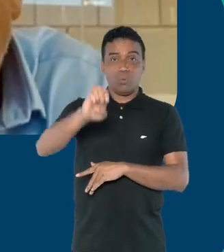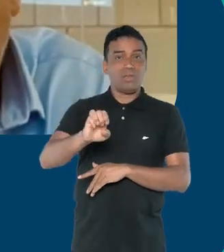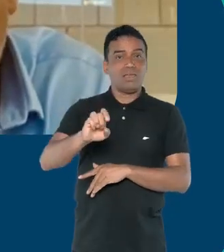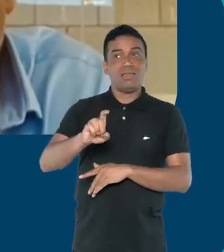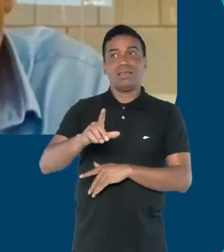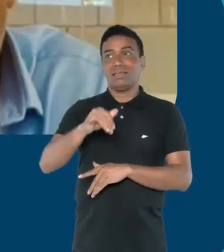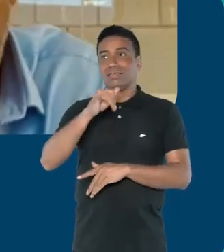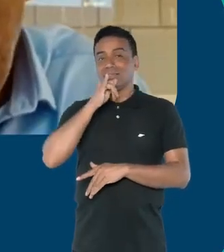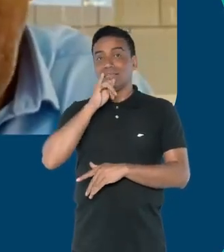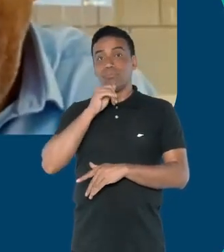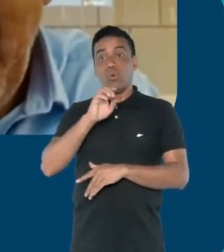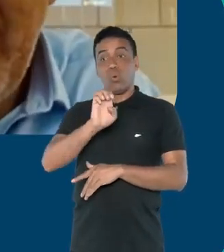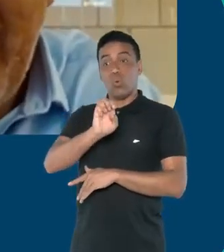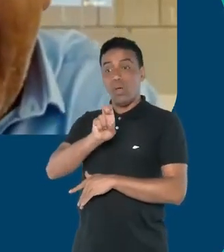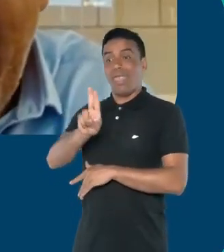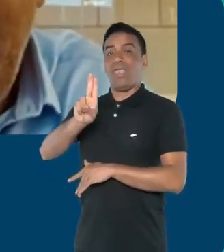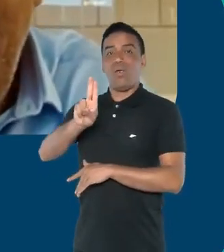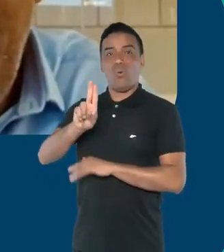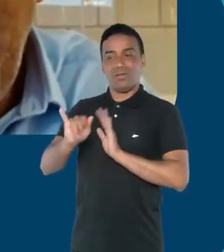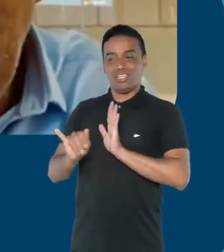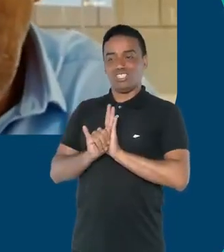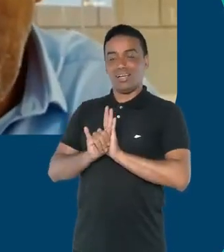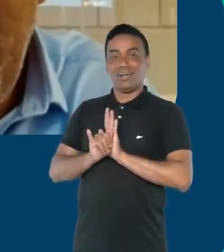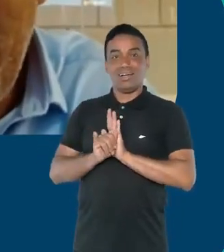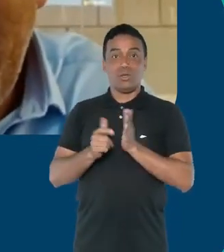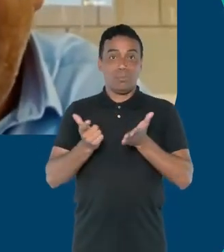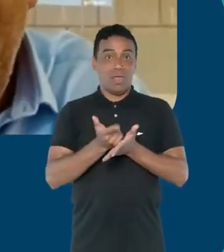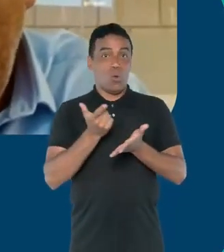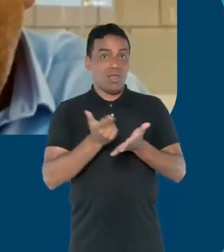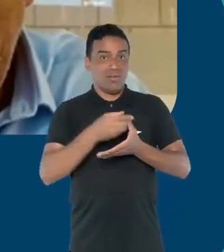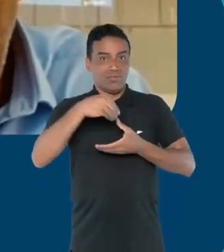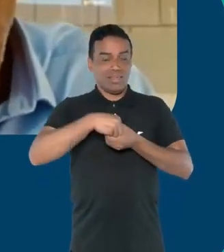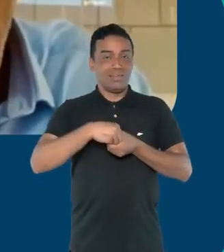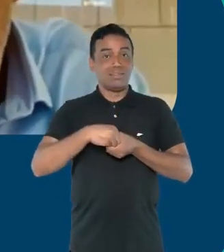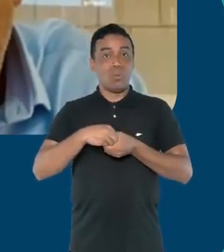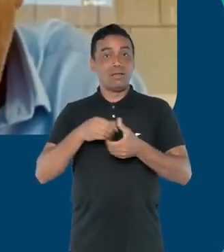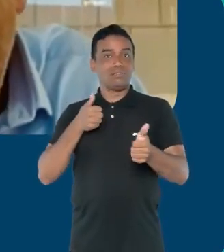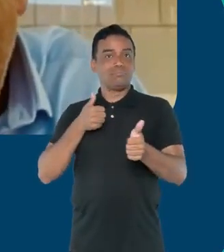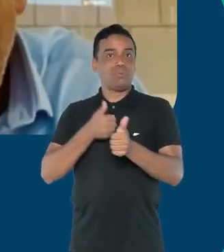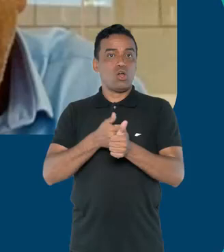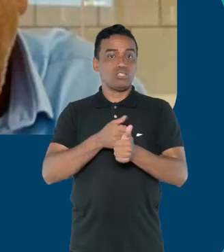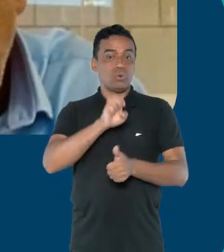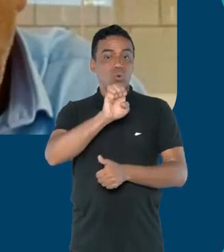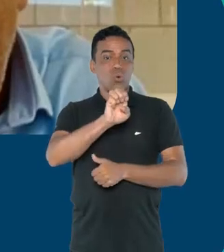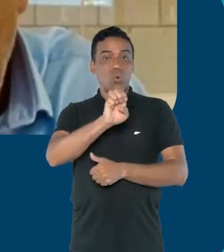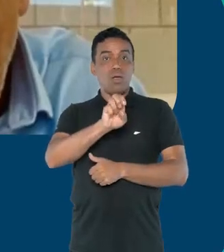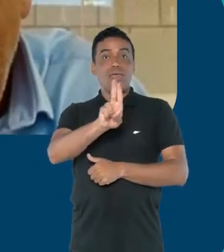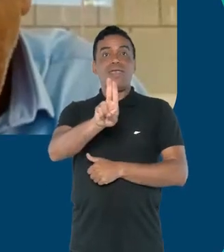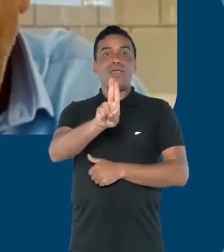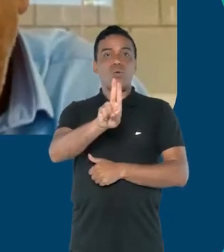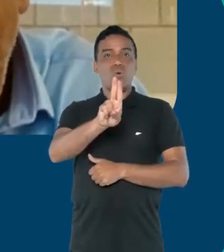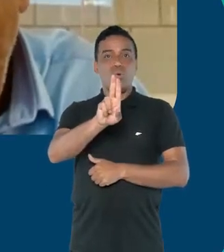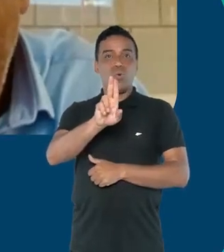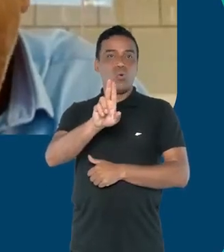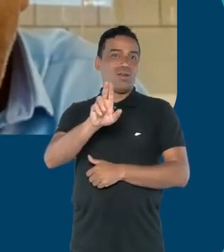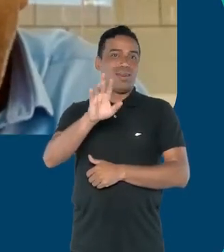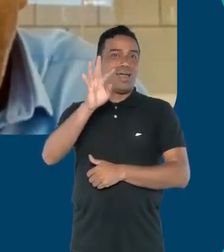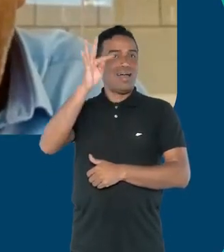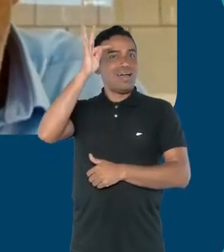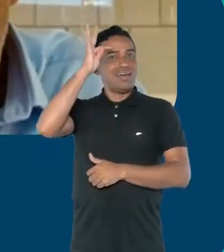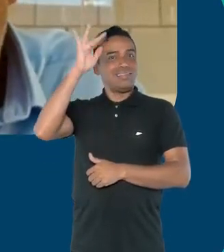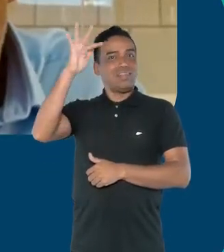um eu, né? Não tem esse eu identitário. Eu digo no meu livro, né? A coisa mais próxima que você tem de um eu no